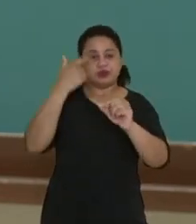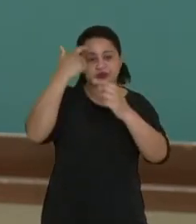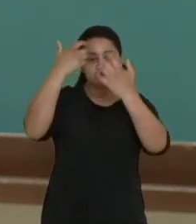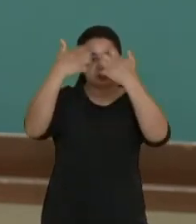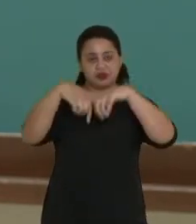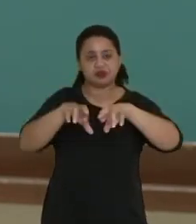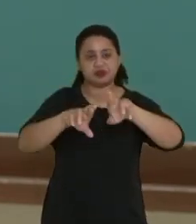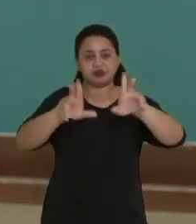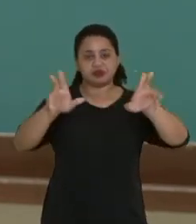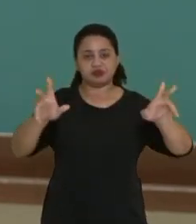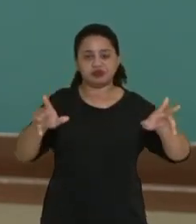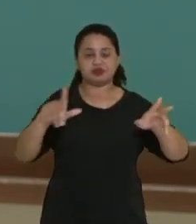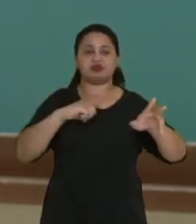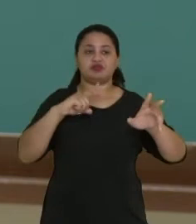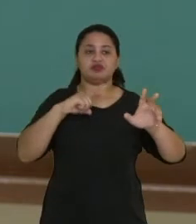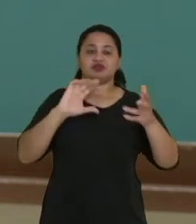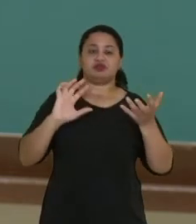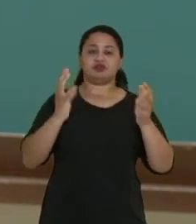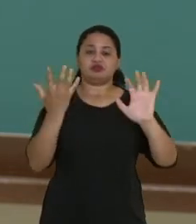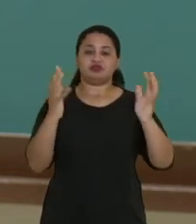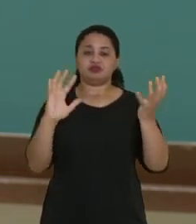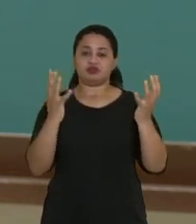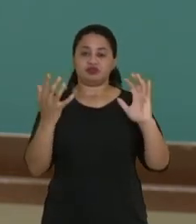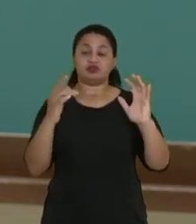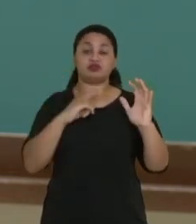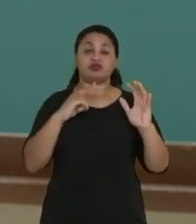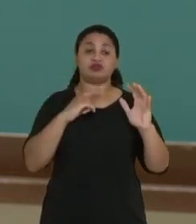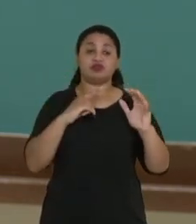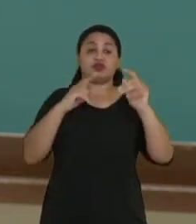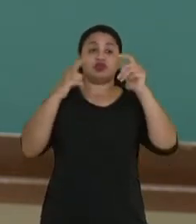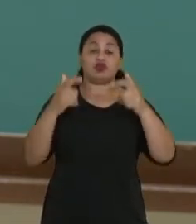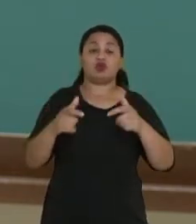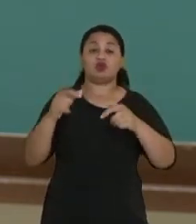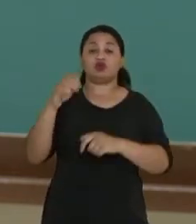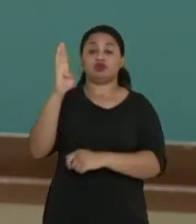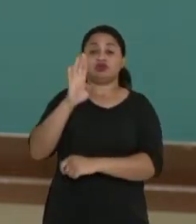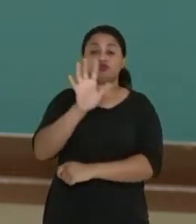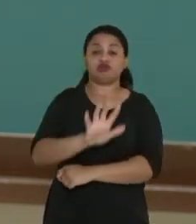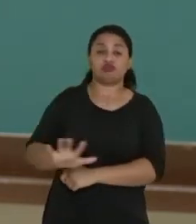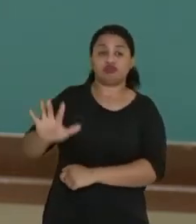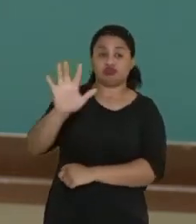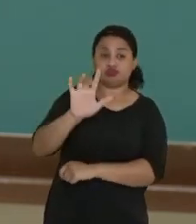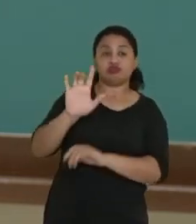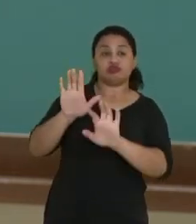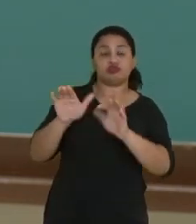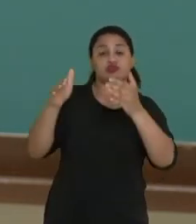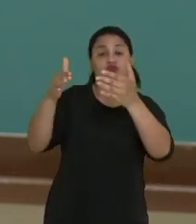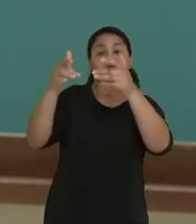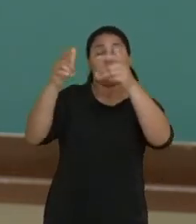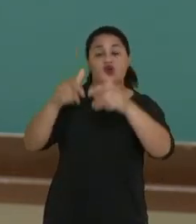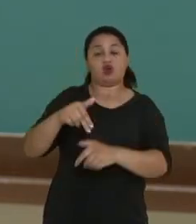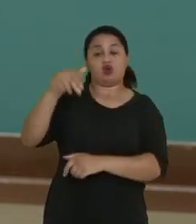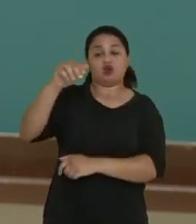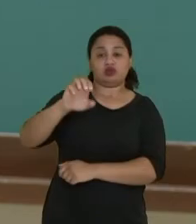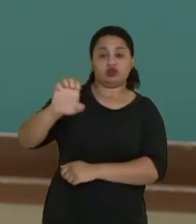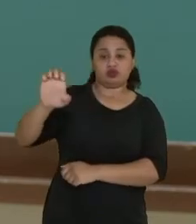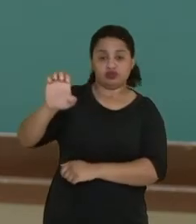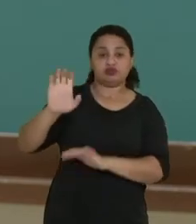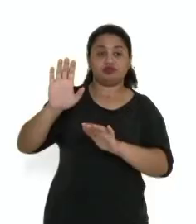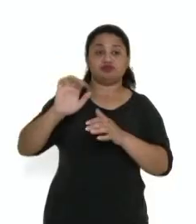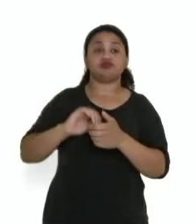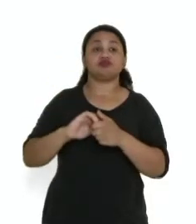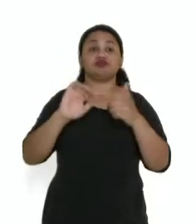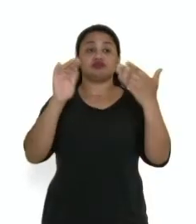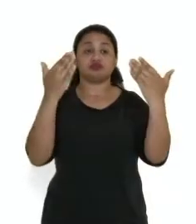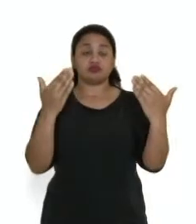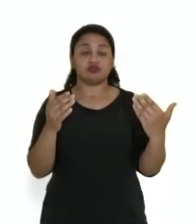nessas diferenças de climas que existem no território brasileiro como um todo e especificamente no Nordeste, né?